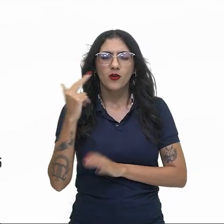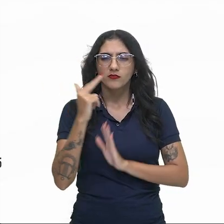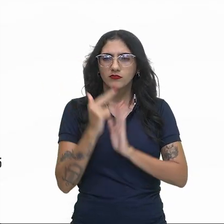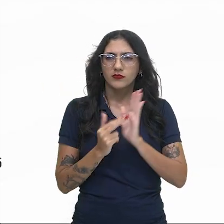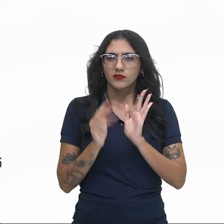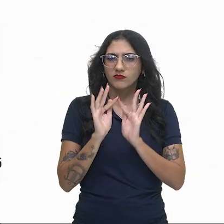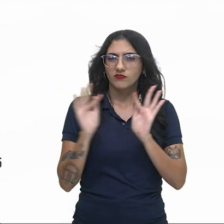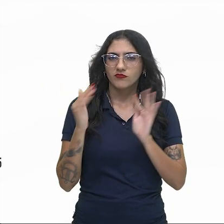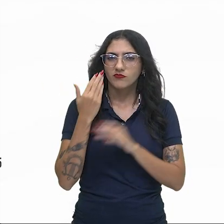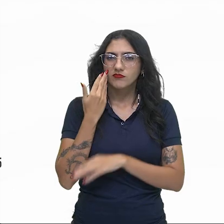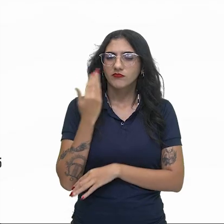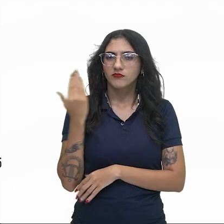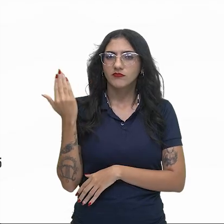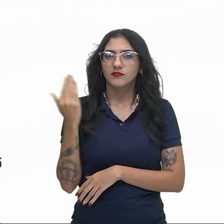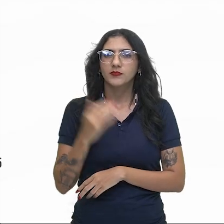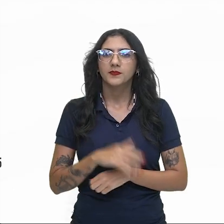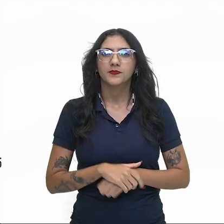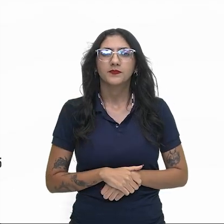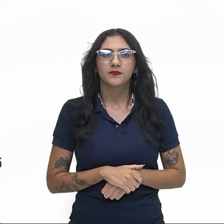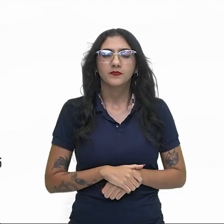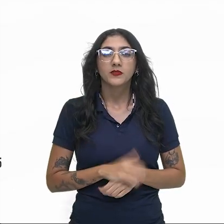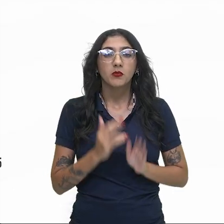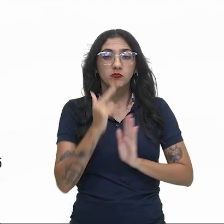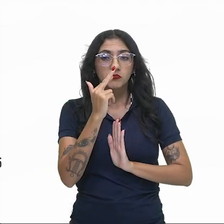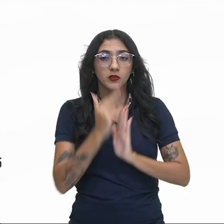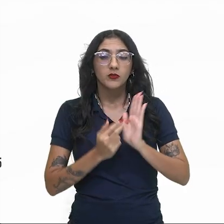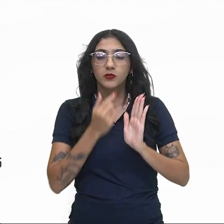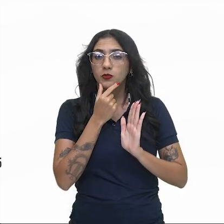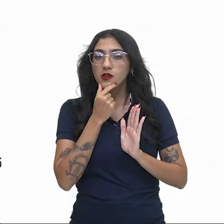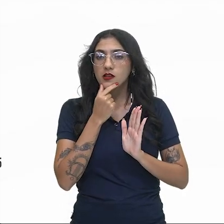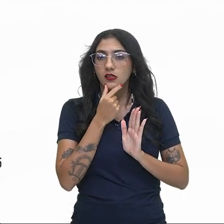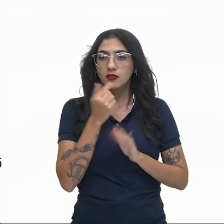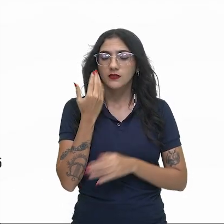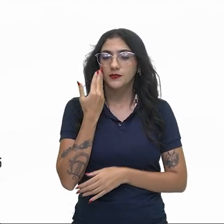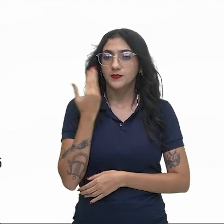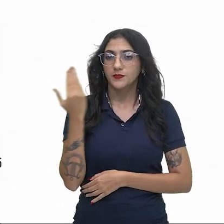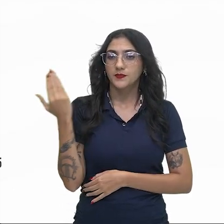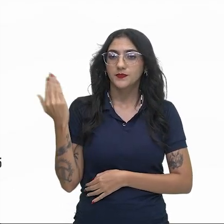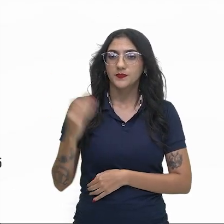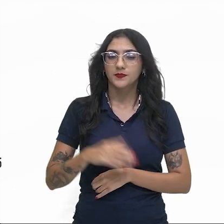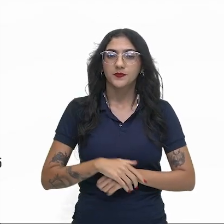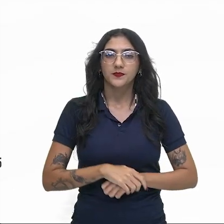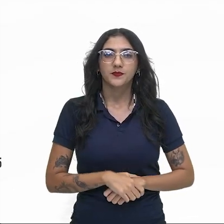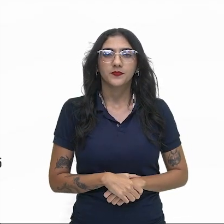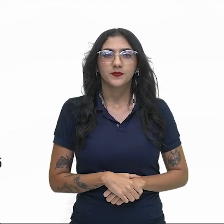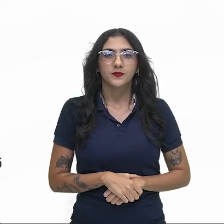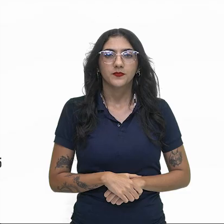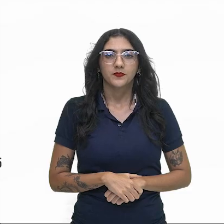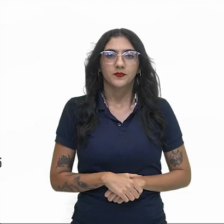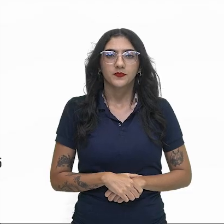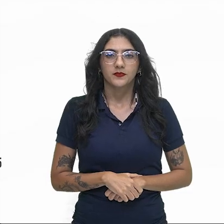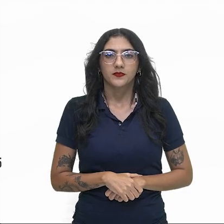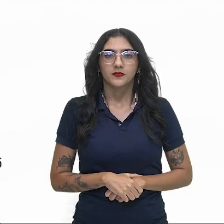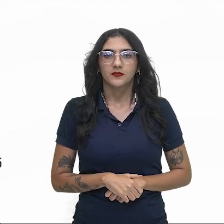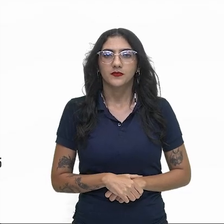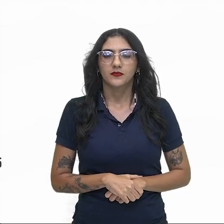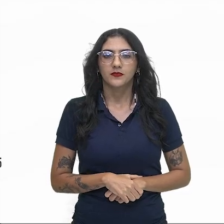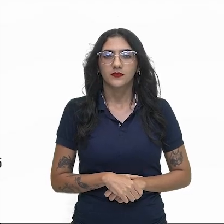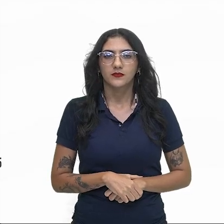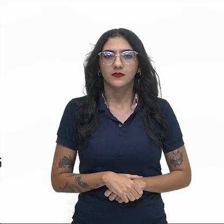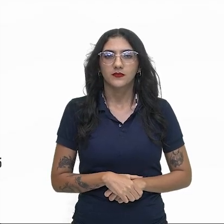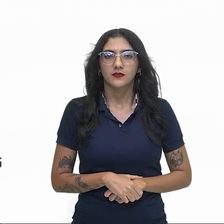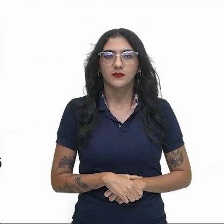or not to be. Vou ler em inglês para vocês. Olha só. To be or not to be, that is the